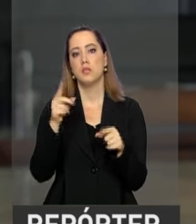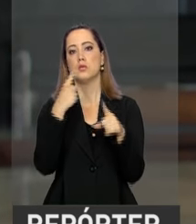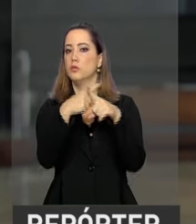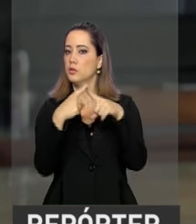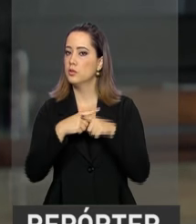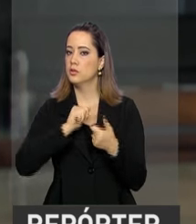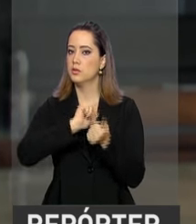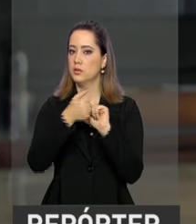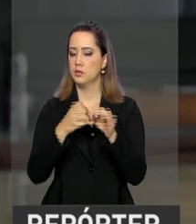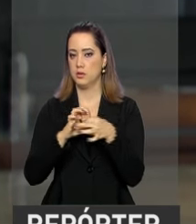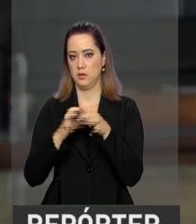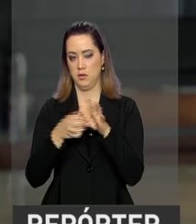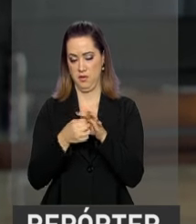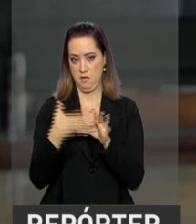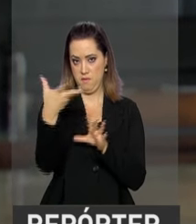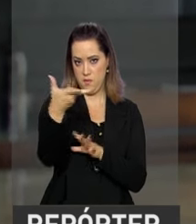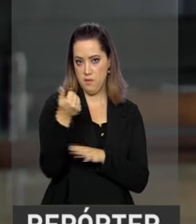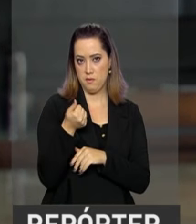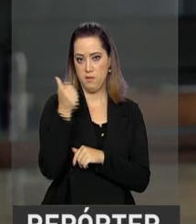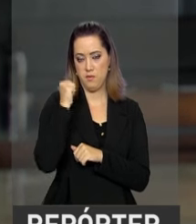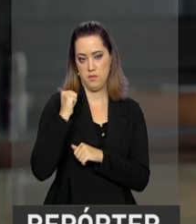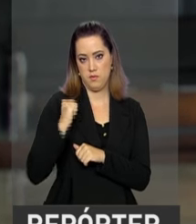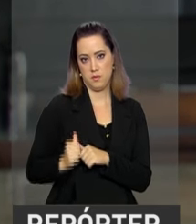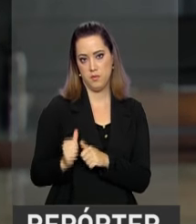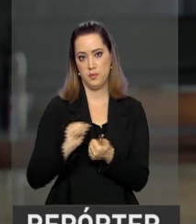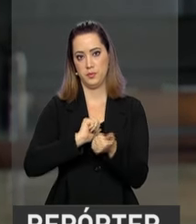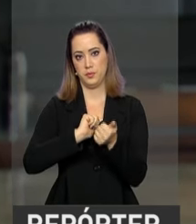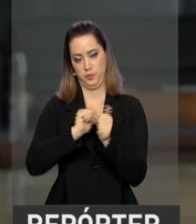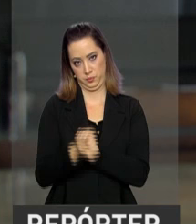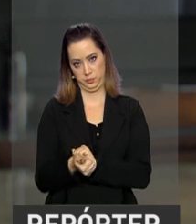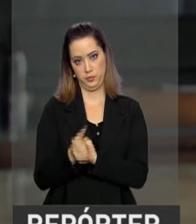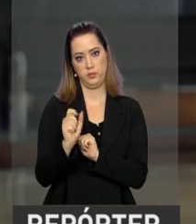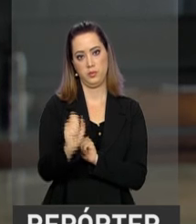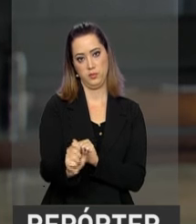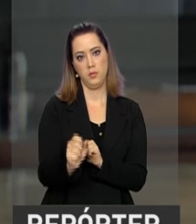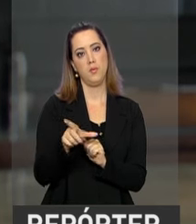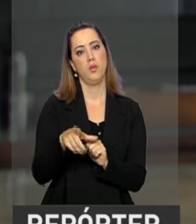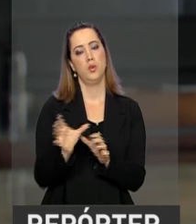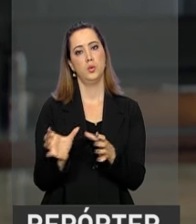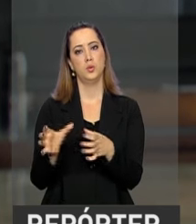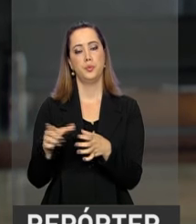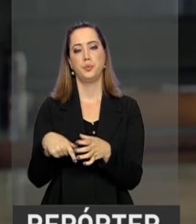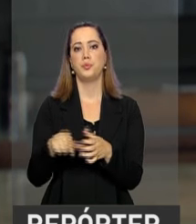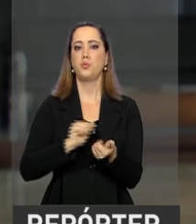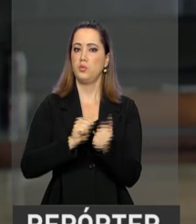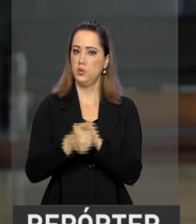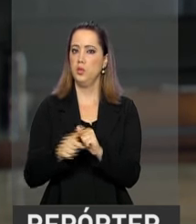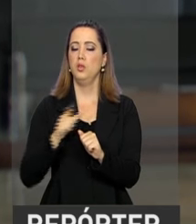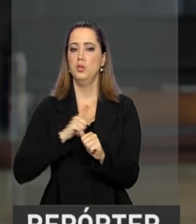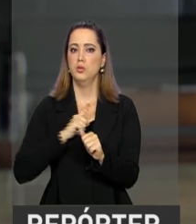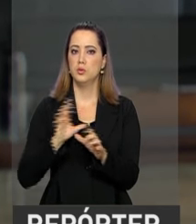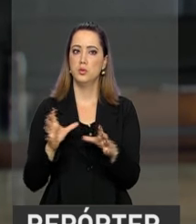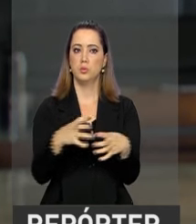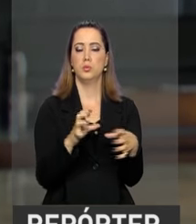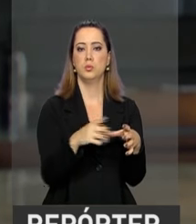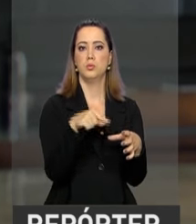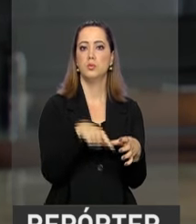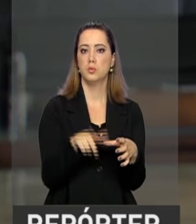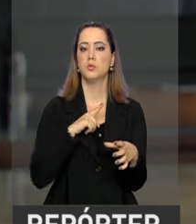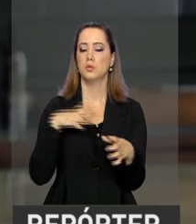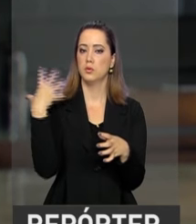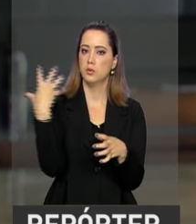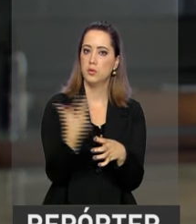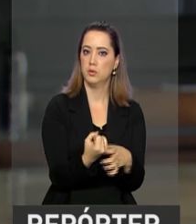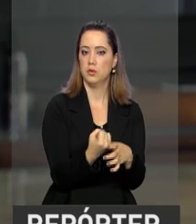programa Bolsa Atleta, de modalidades que fazem parte do programa dos Jogos Olímpicos, que vão ser contemplados com o